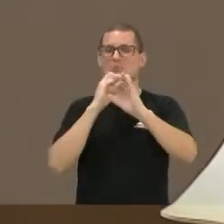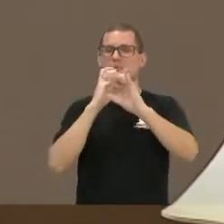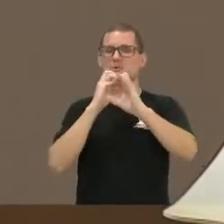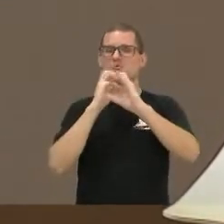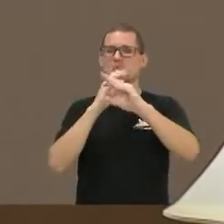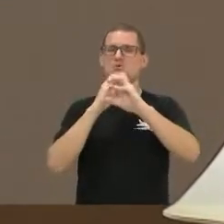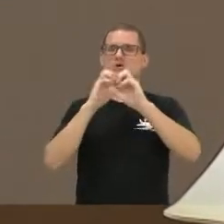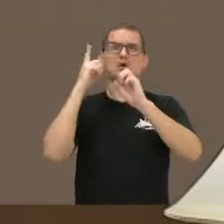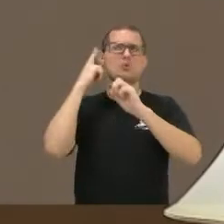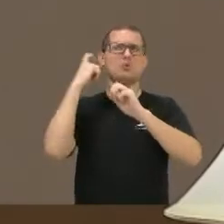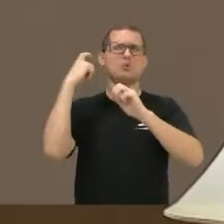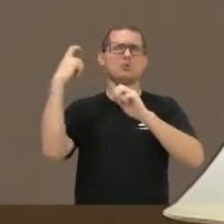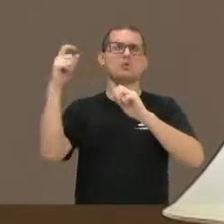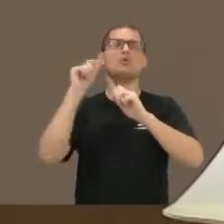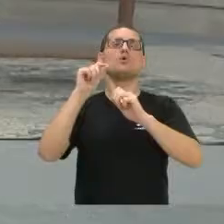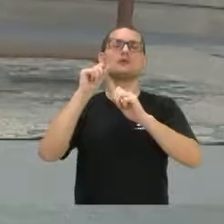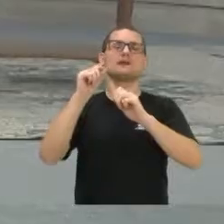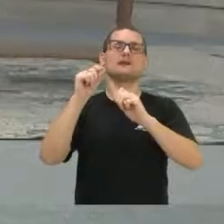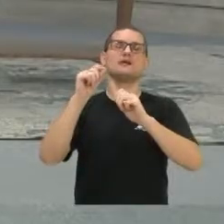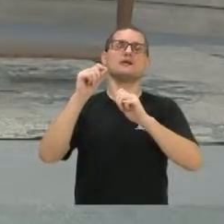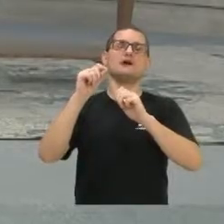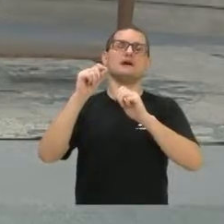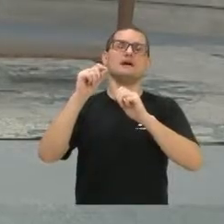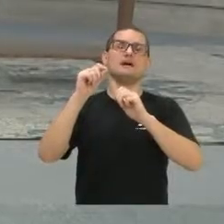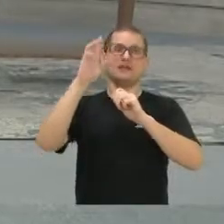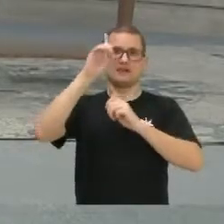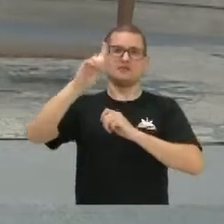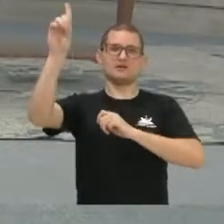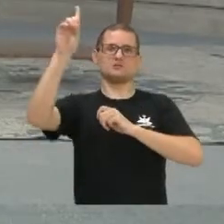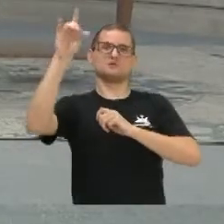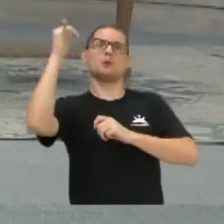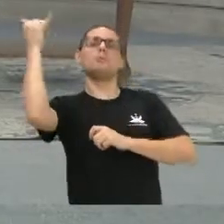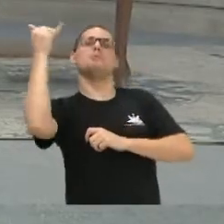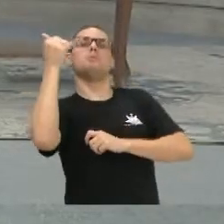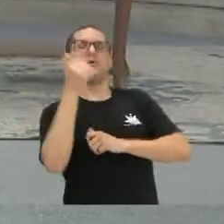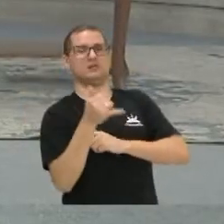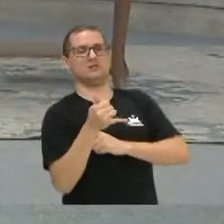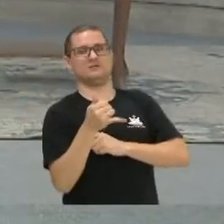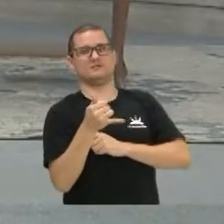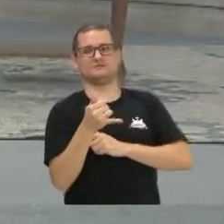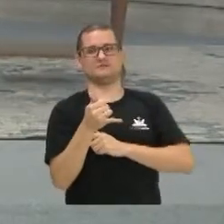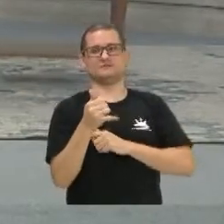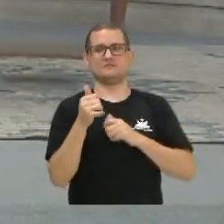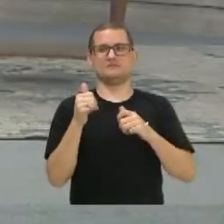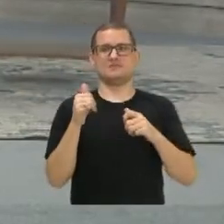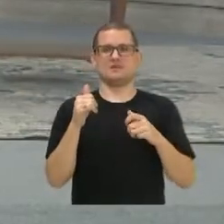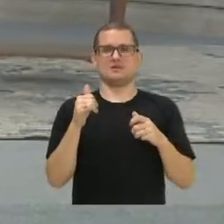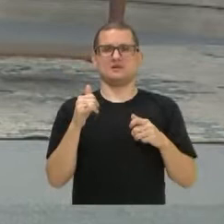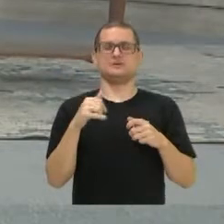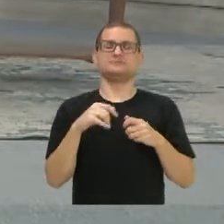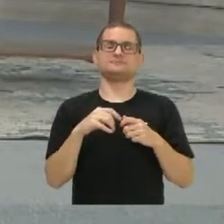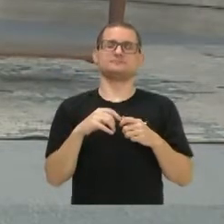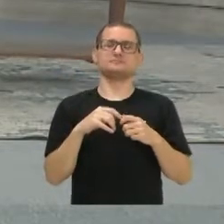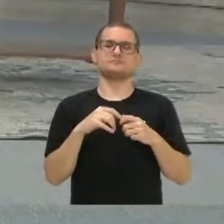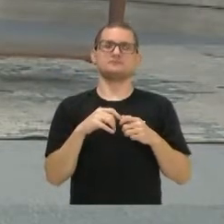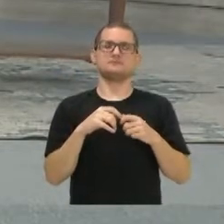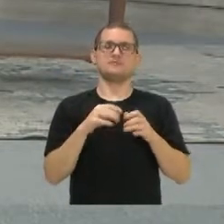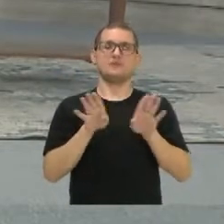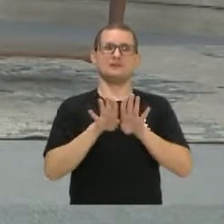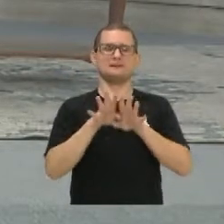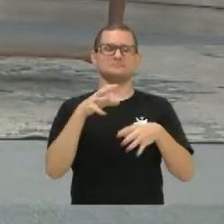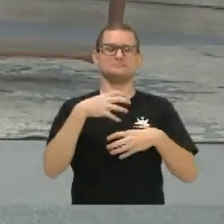proclamada e aqui mais do que uma mensagem ressoa da com voz